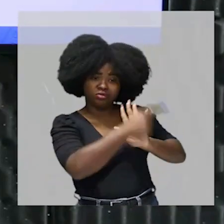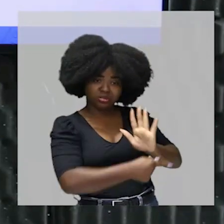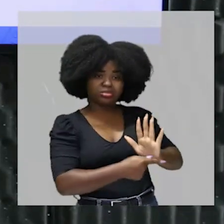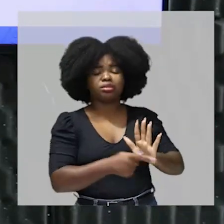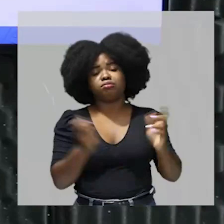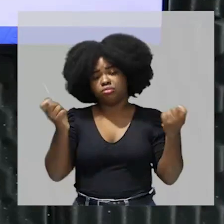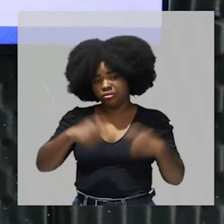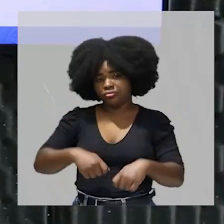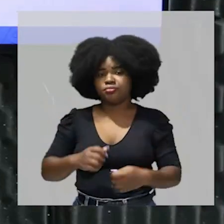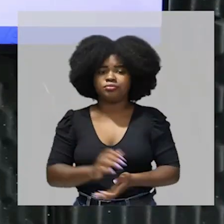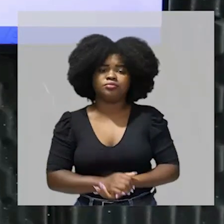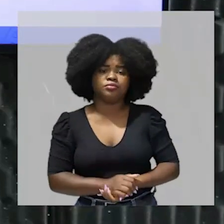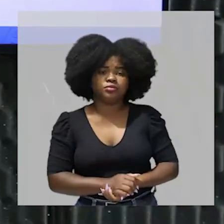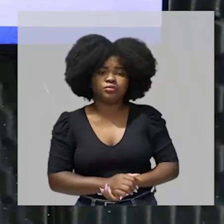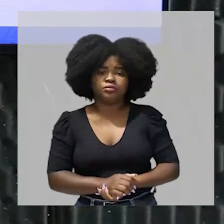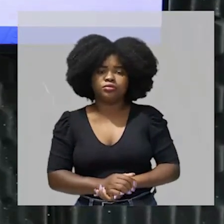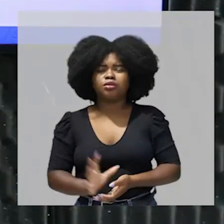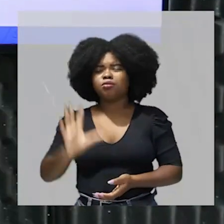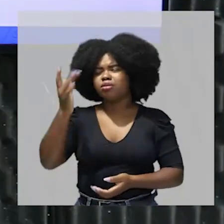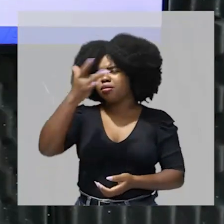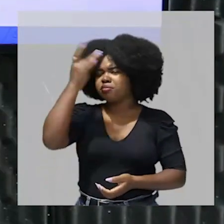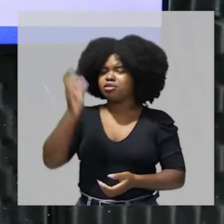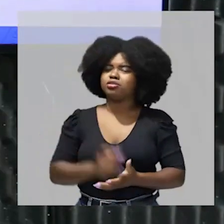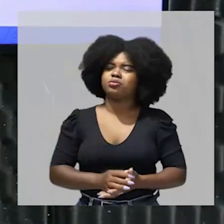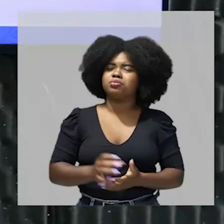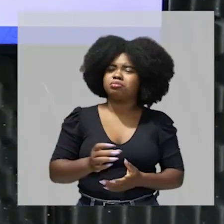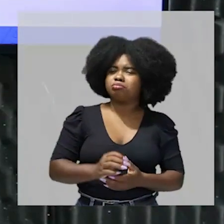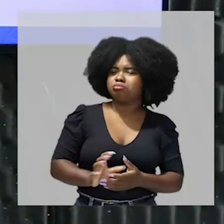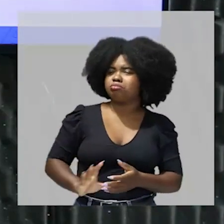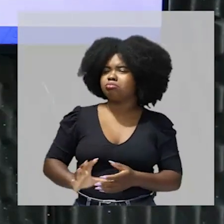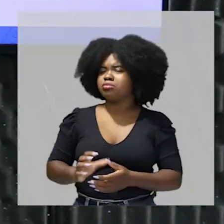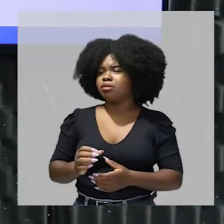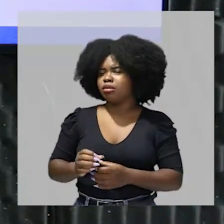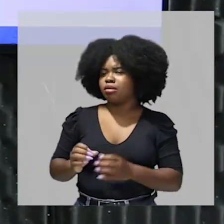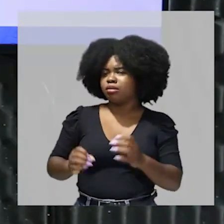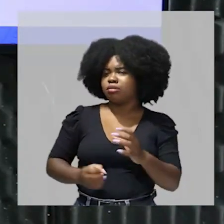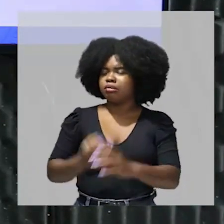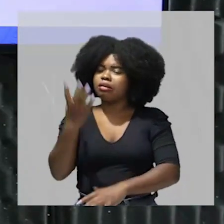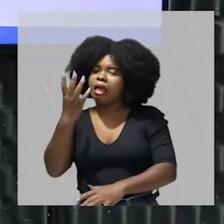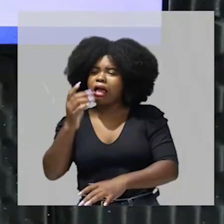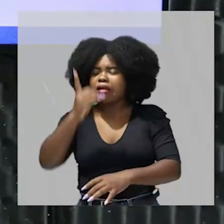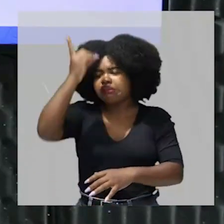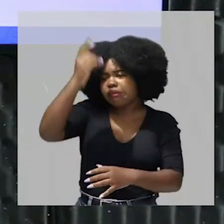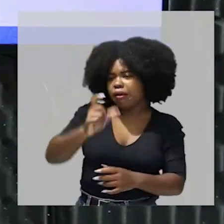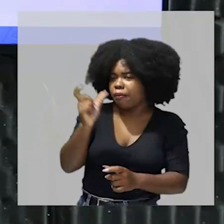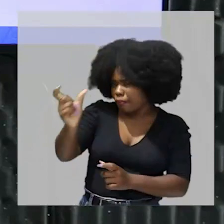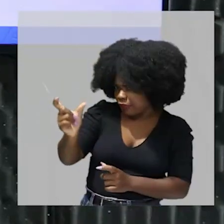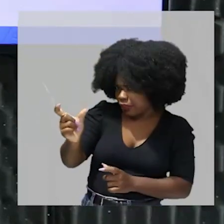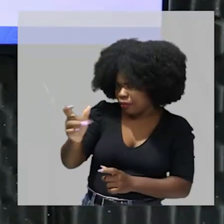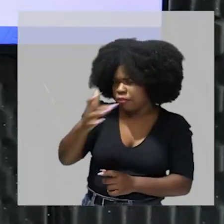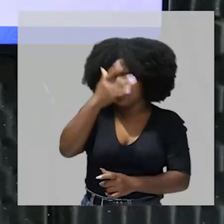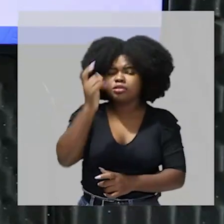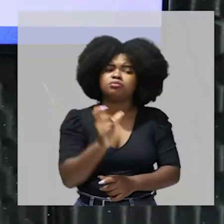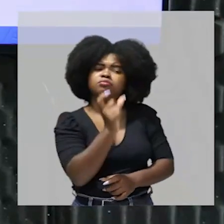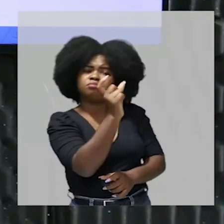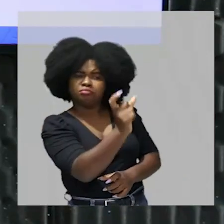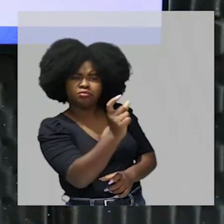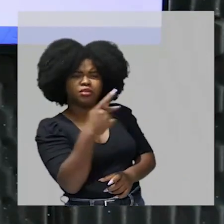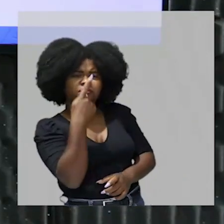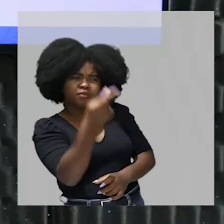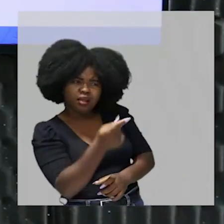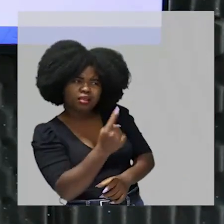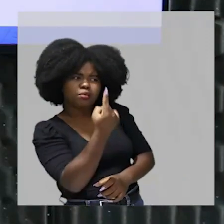gêneros não acontece das pessoas inventarem palavras uma pessoa diz uma coisa e outro diz outra